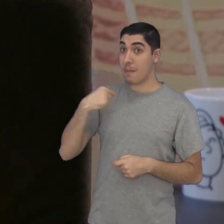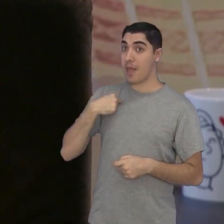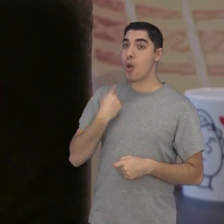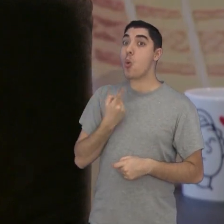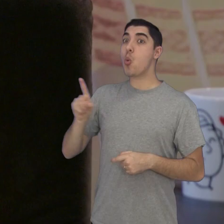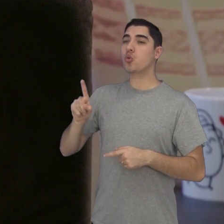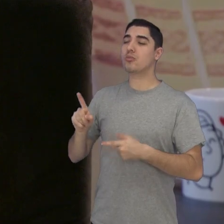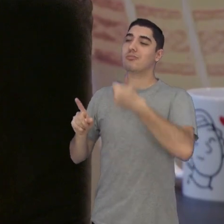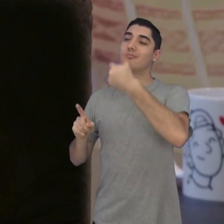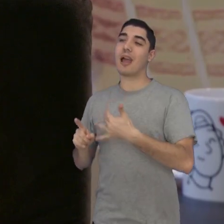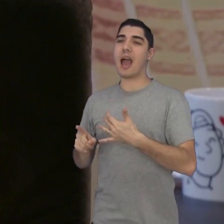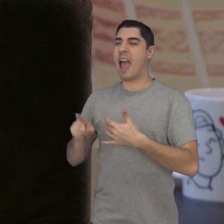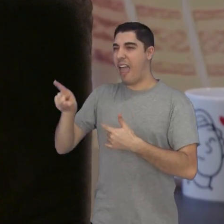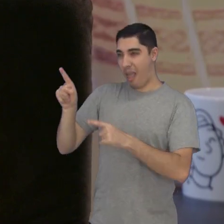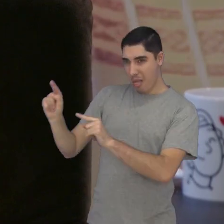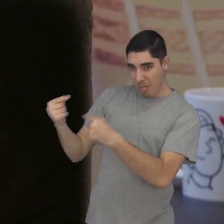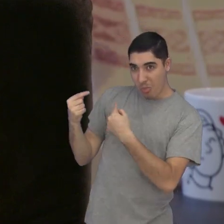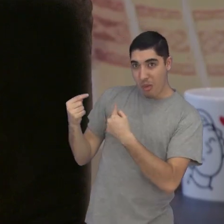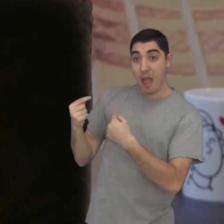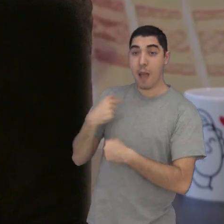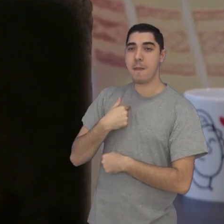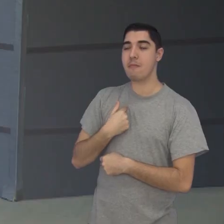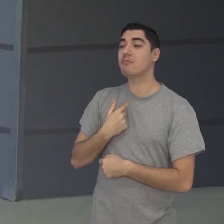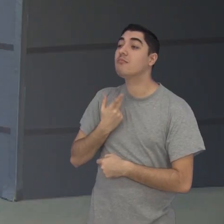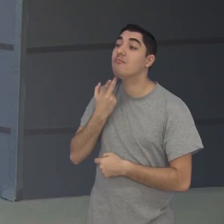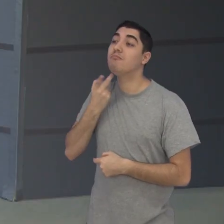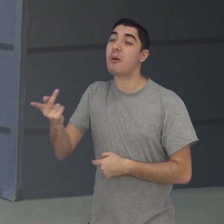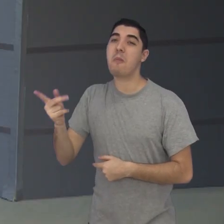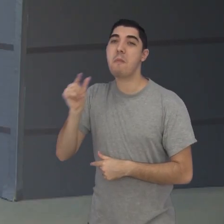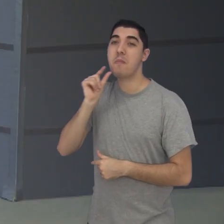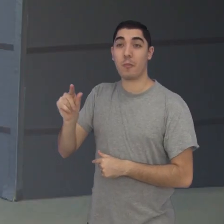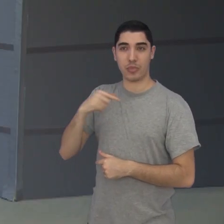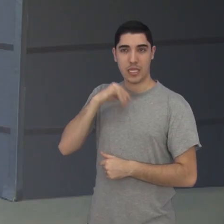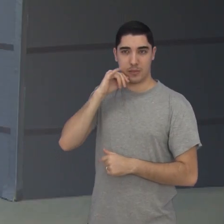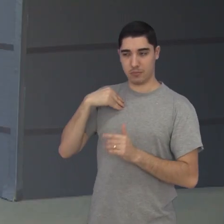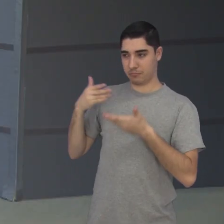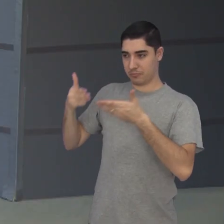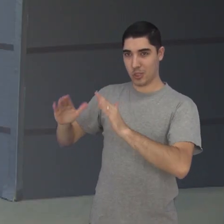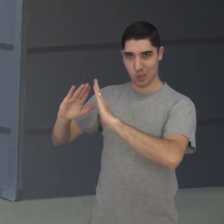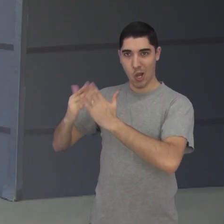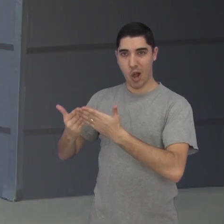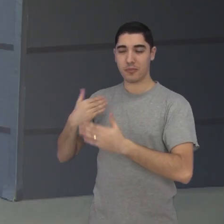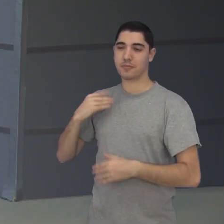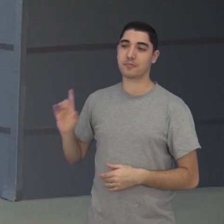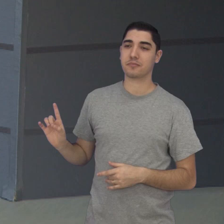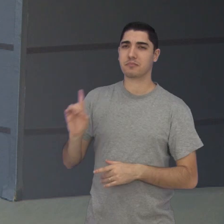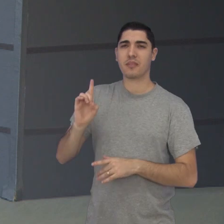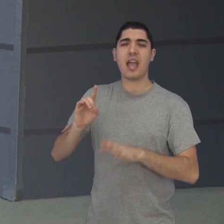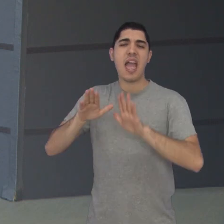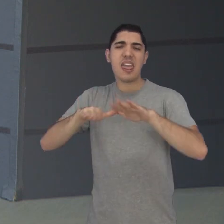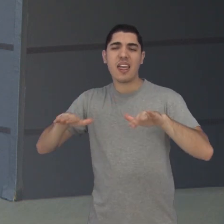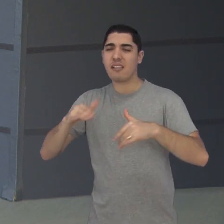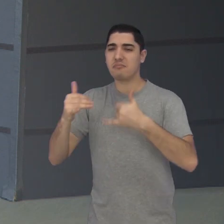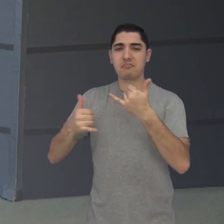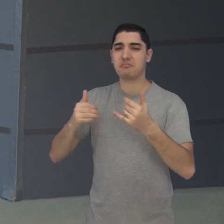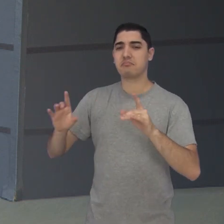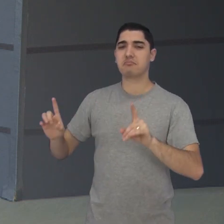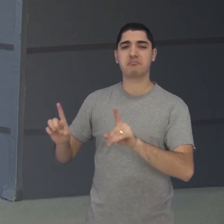palavra sempre é a minha, mesmo que seja um deboche ou uma piada. Eu ia para a escola, às vezes,